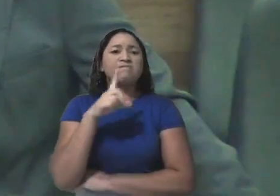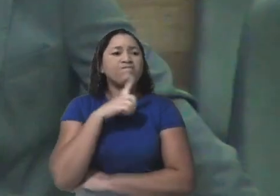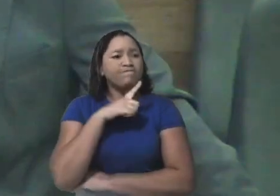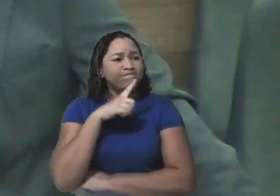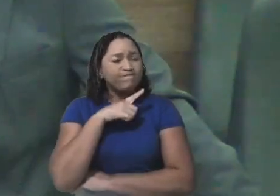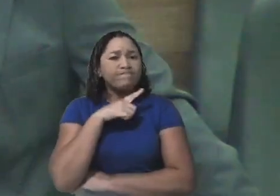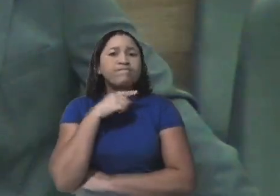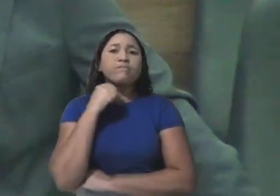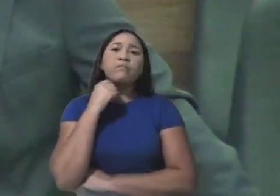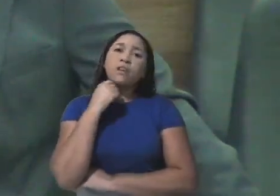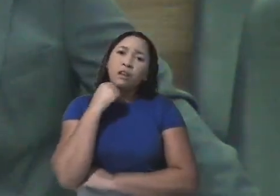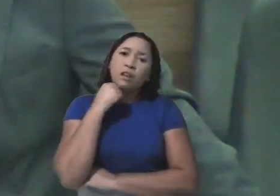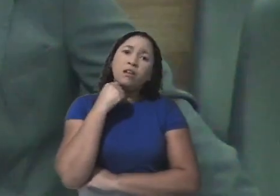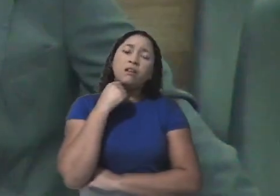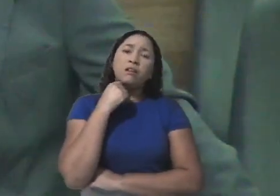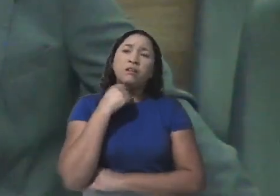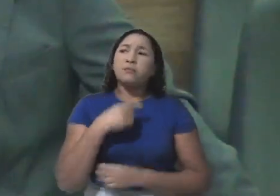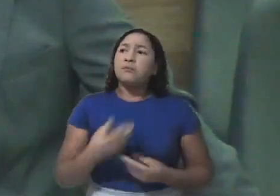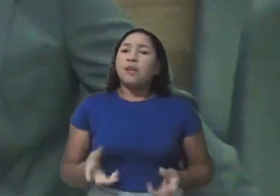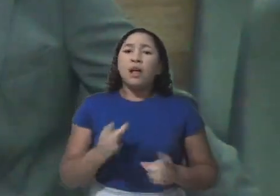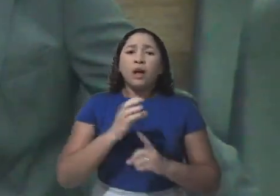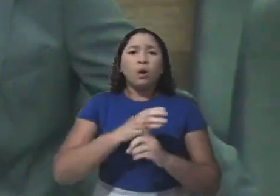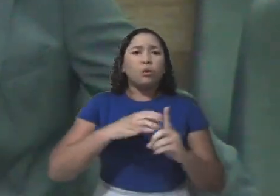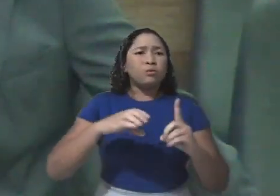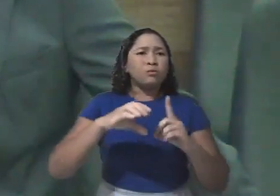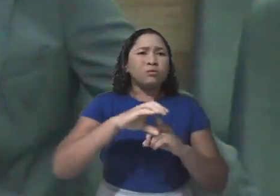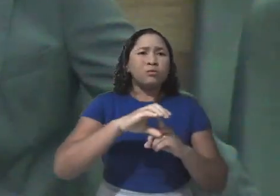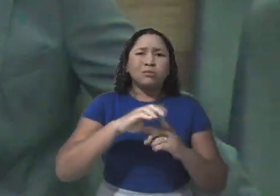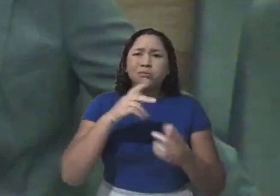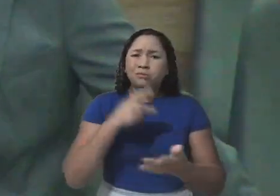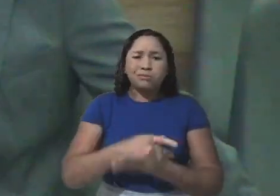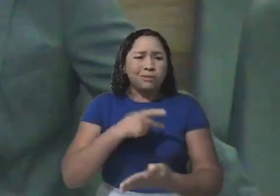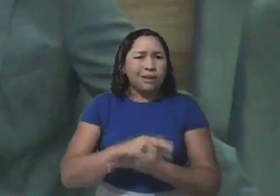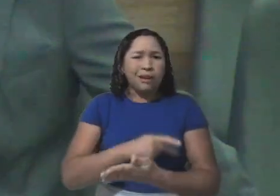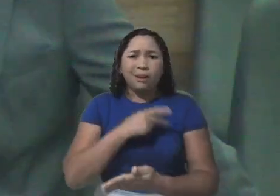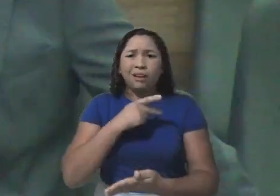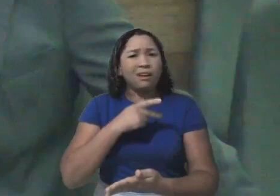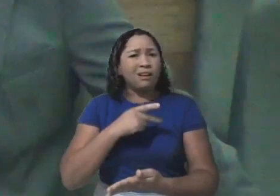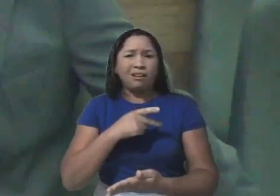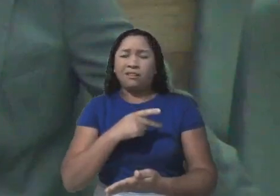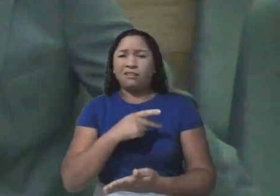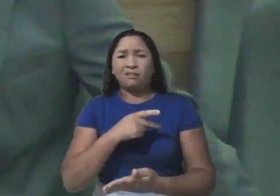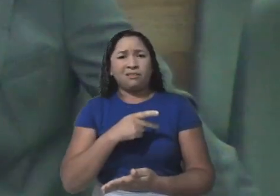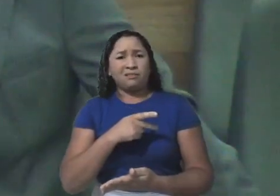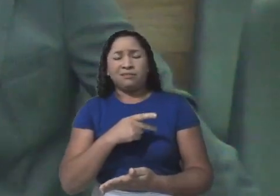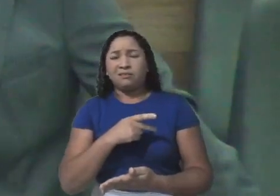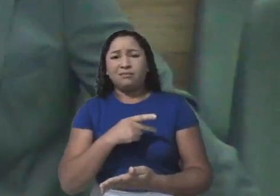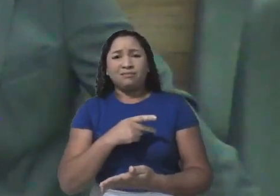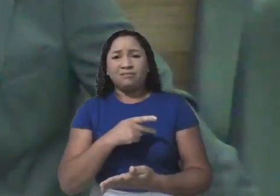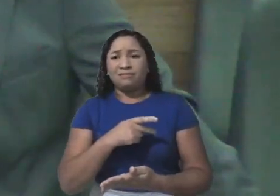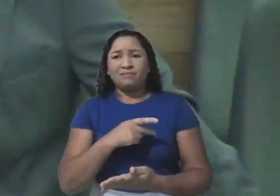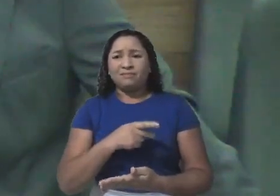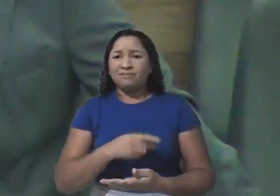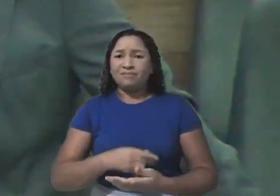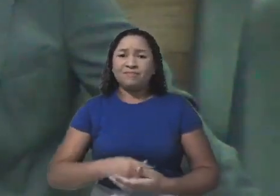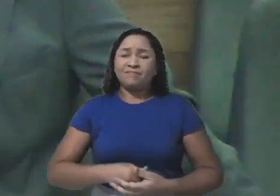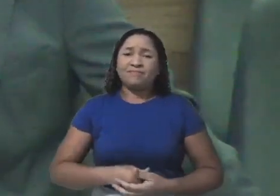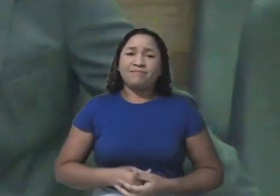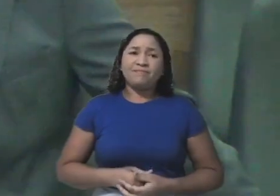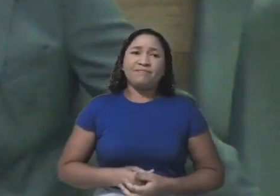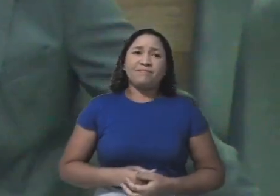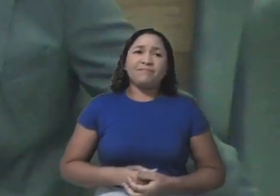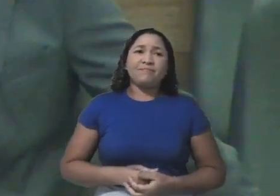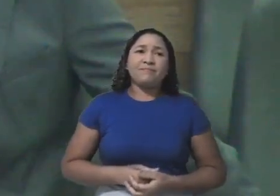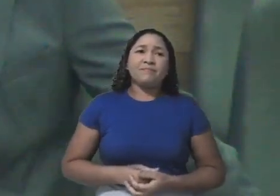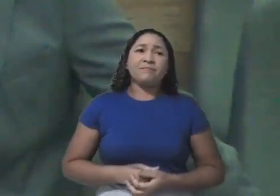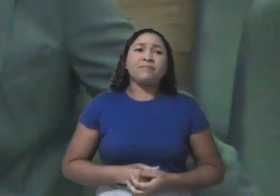vezes com doutrinas absurdas, doutrinas que há muito já foram superadas pela